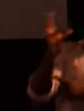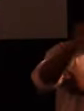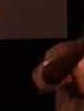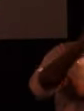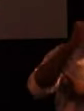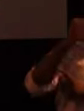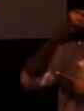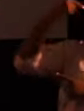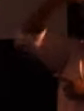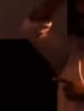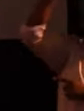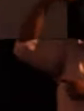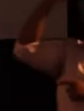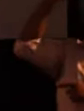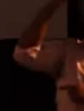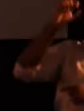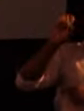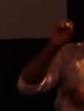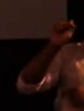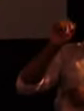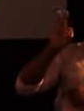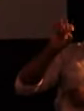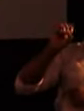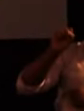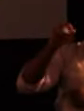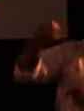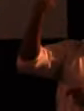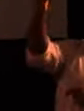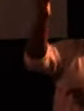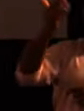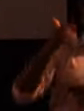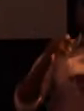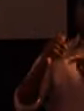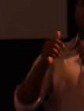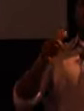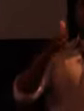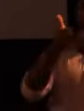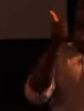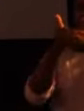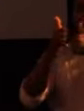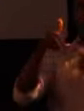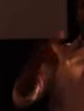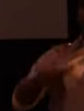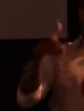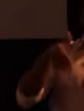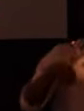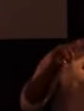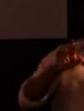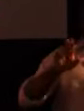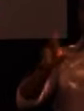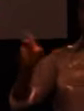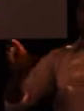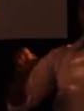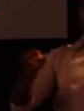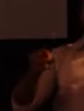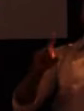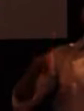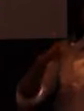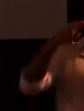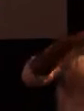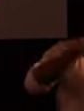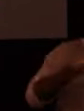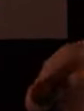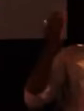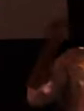mesmas restrições de altura máxima que já existiam nos planos diretores anteriores, justamente por esses conjunto